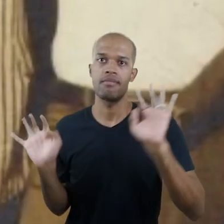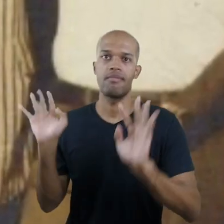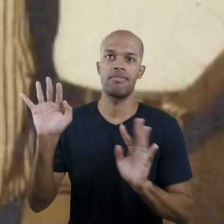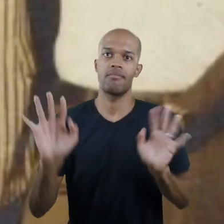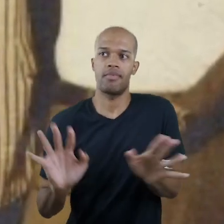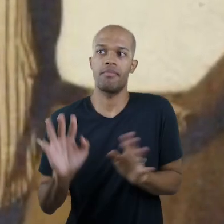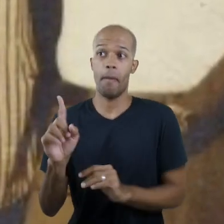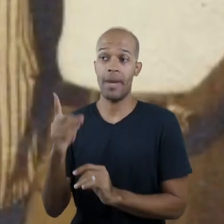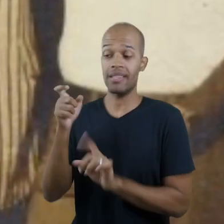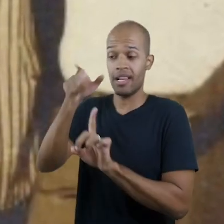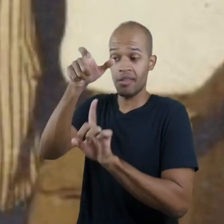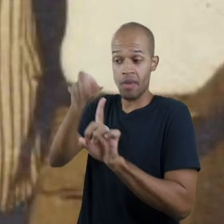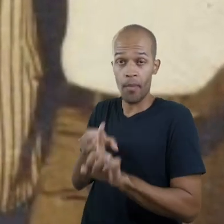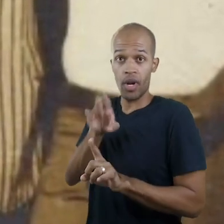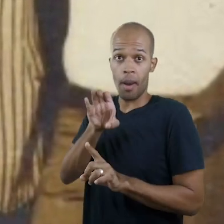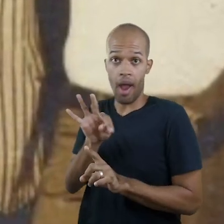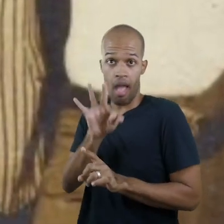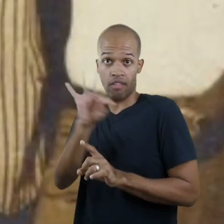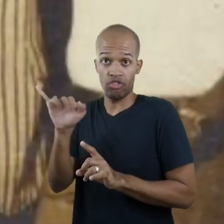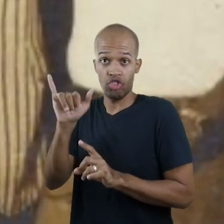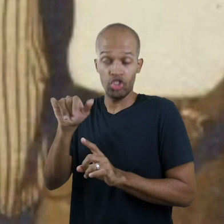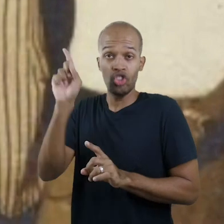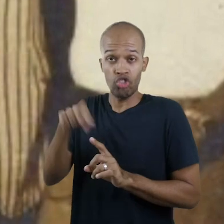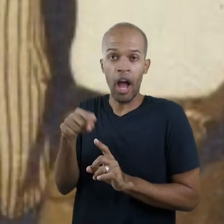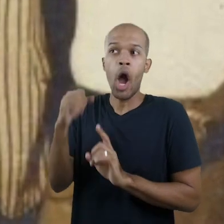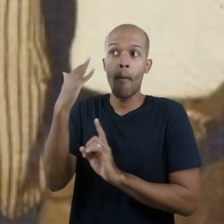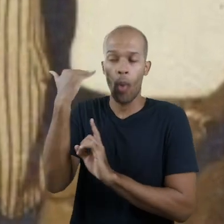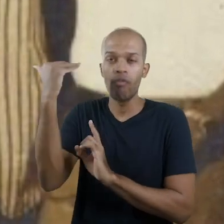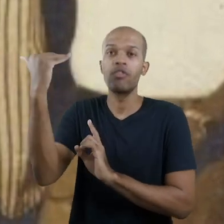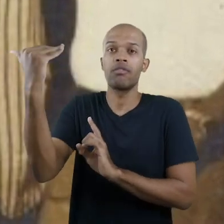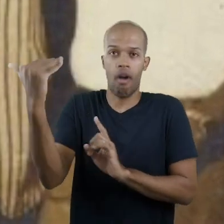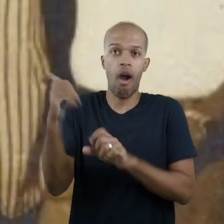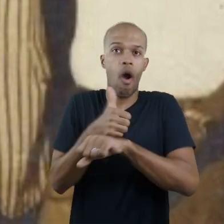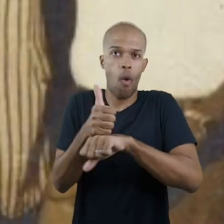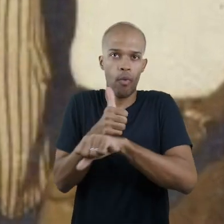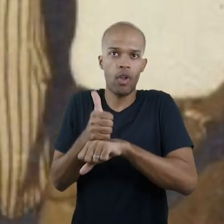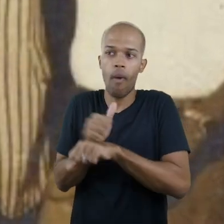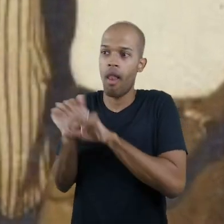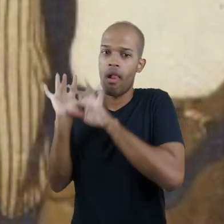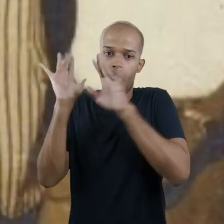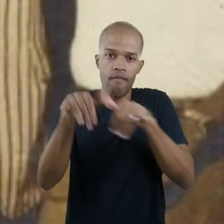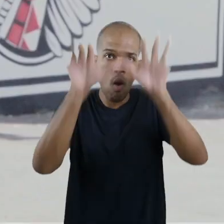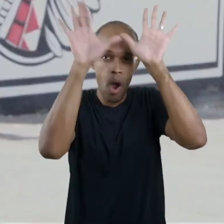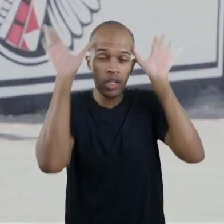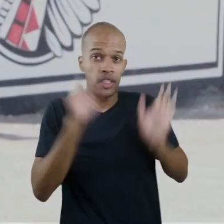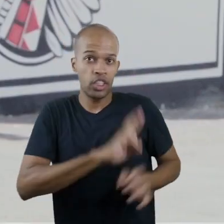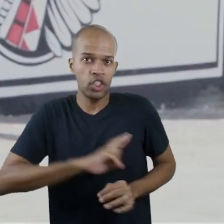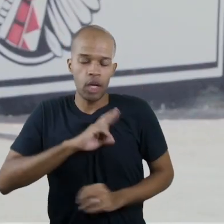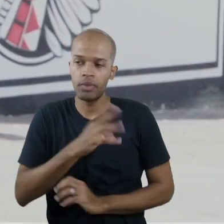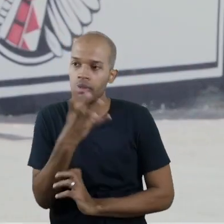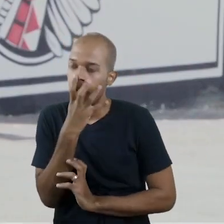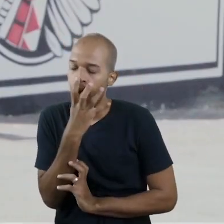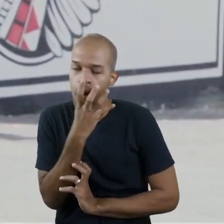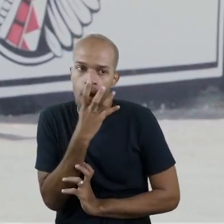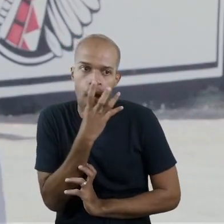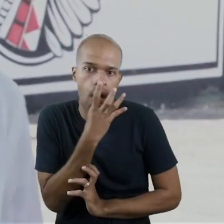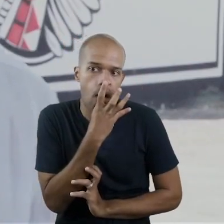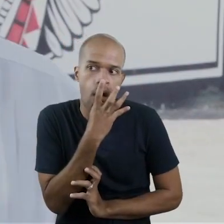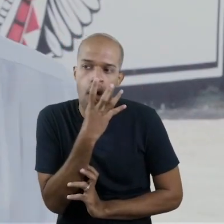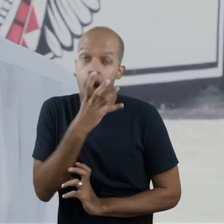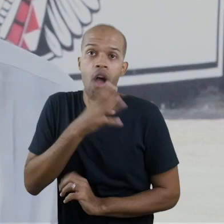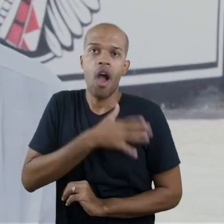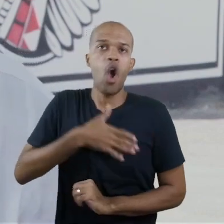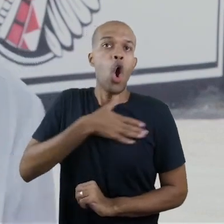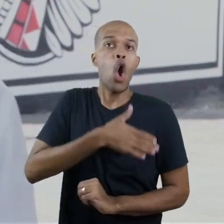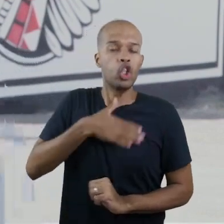era uma cantora profissional, veio ao Cacique de Ramos e se encantou com aquela verdade, como ela dizia, né? Com aquela sinceridade